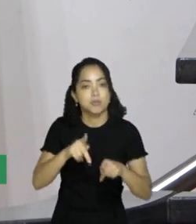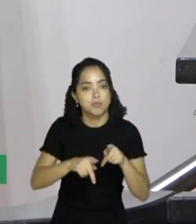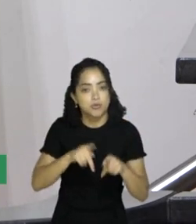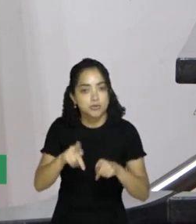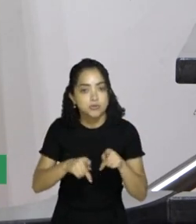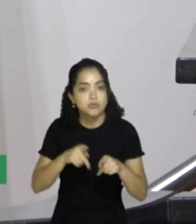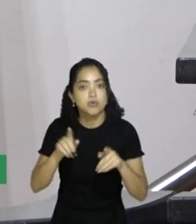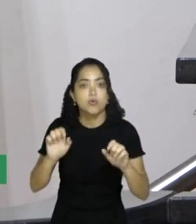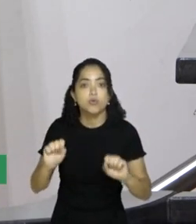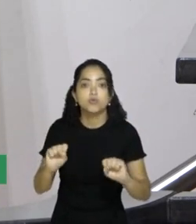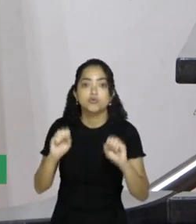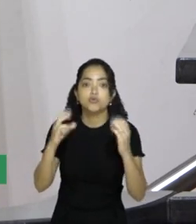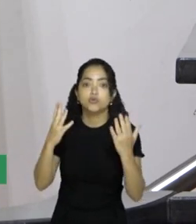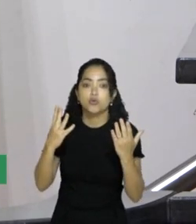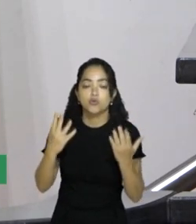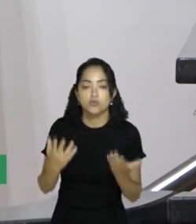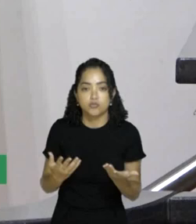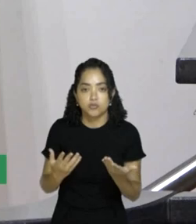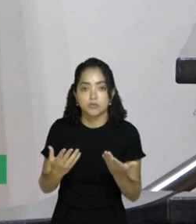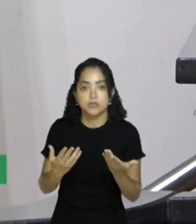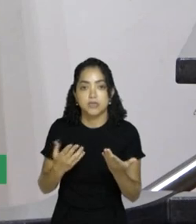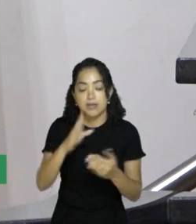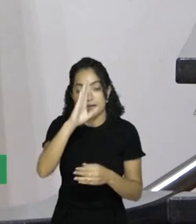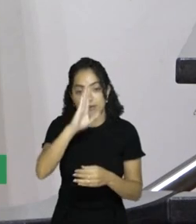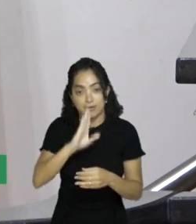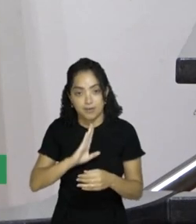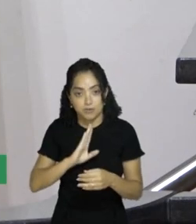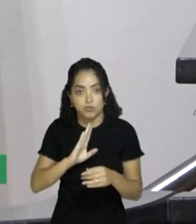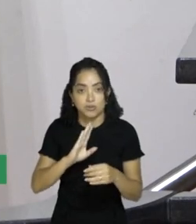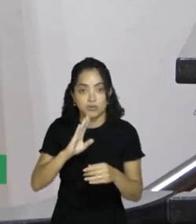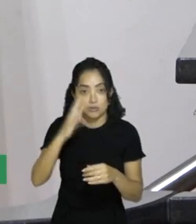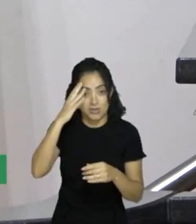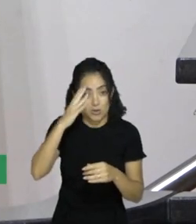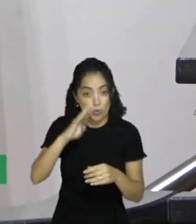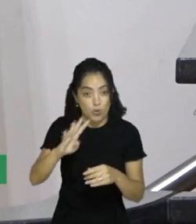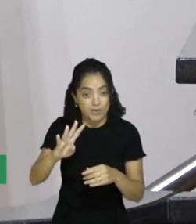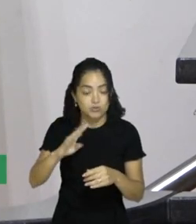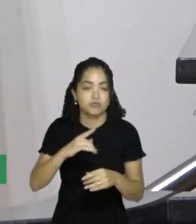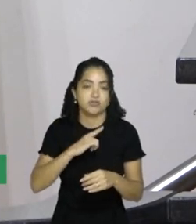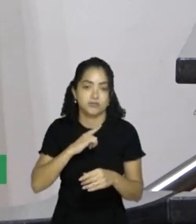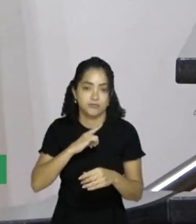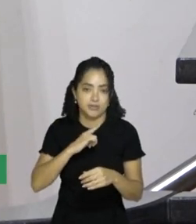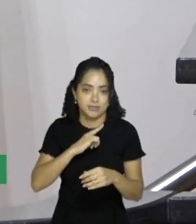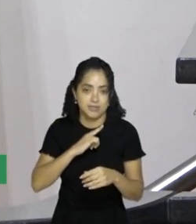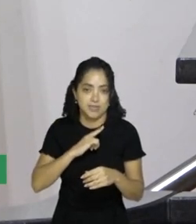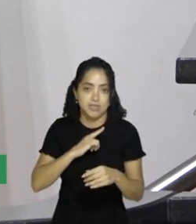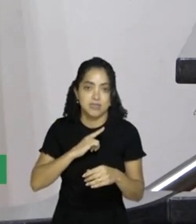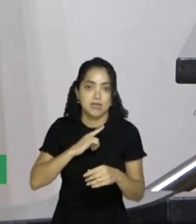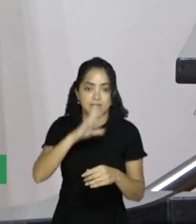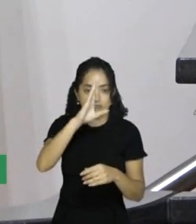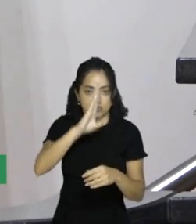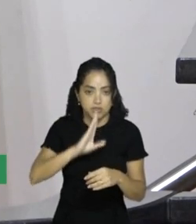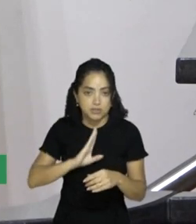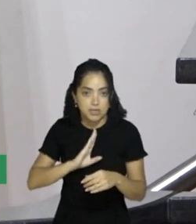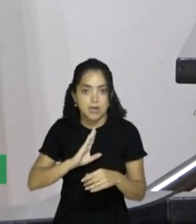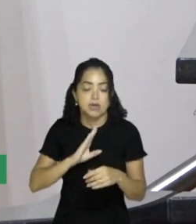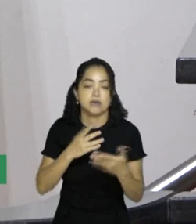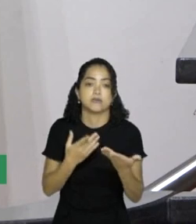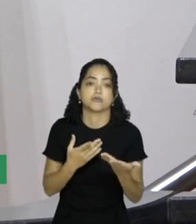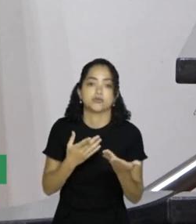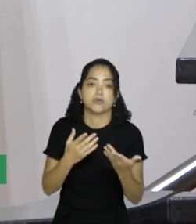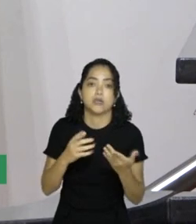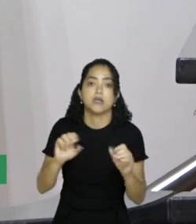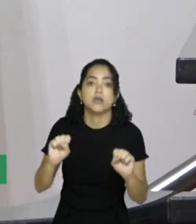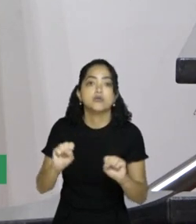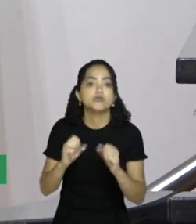grandes shows e isso tudo com porta gratuita vamos ter quatro dias de feira sem a cobrança de ingressos com grandes shows como Humberto e Ronaldo Felipe